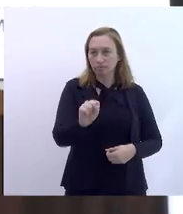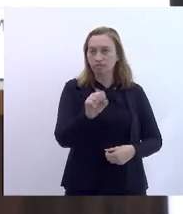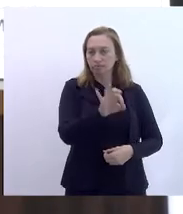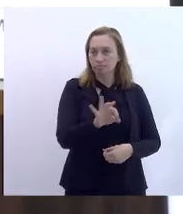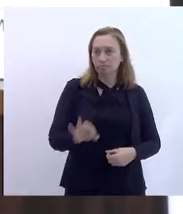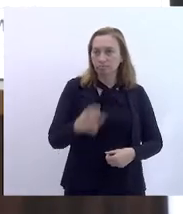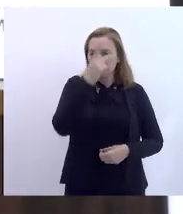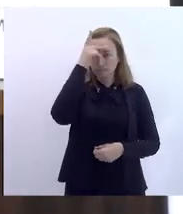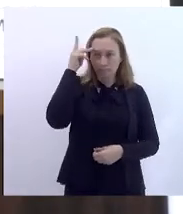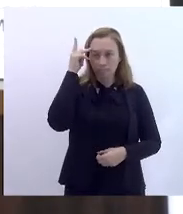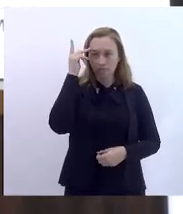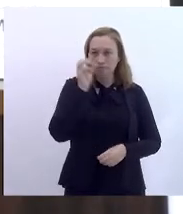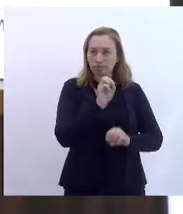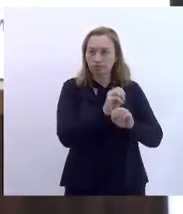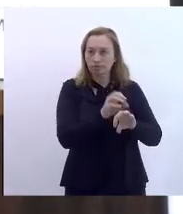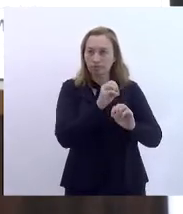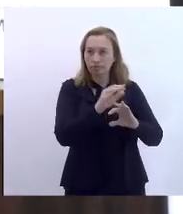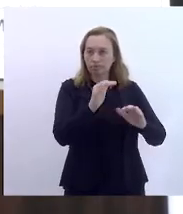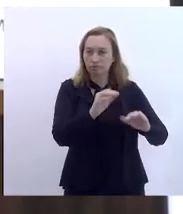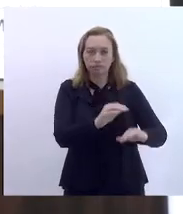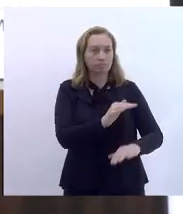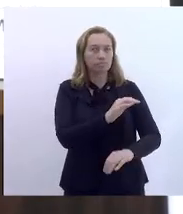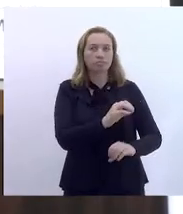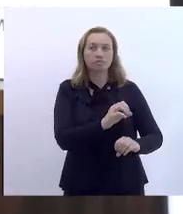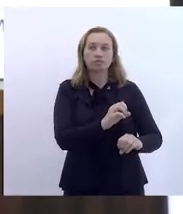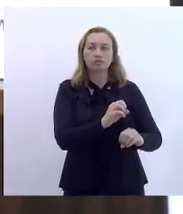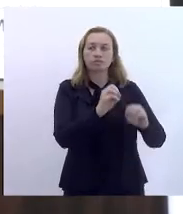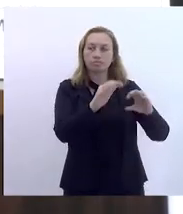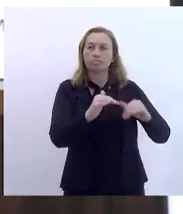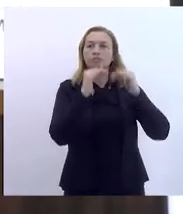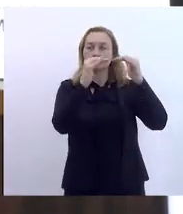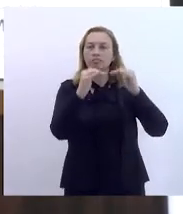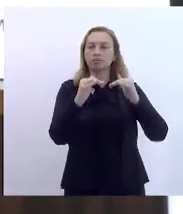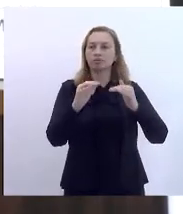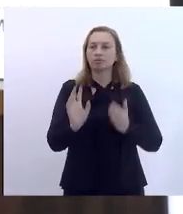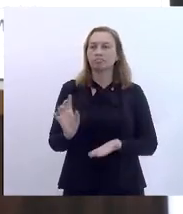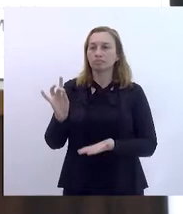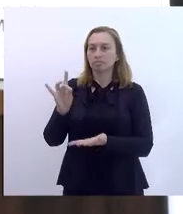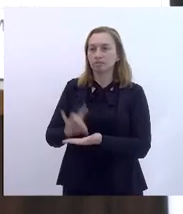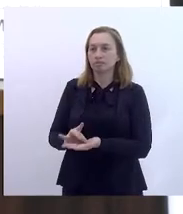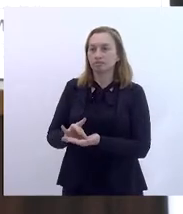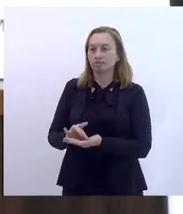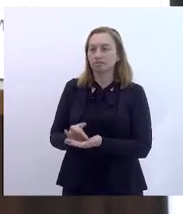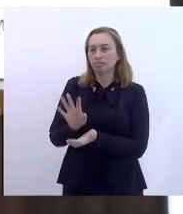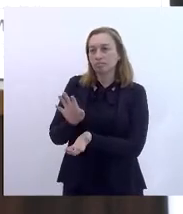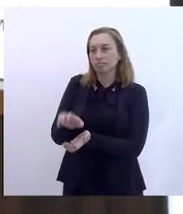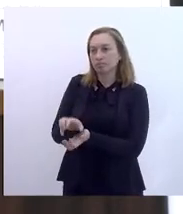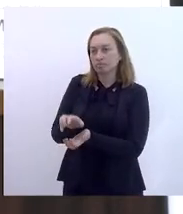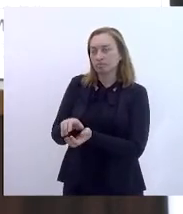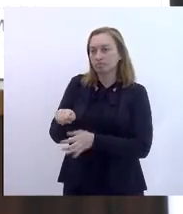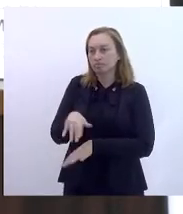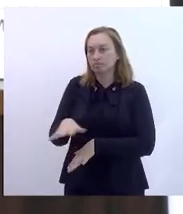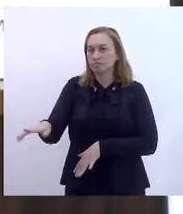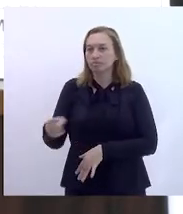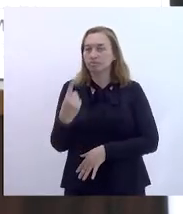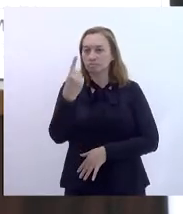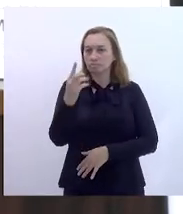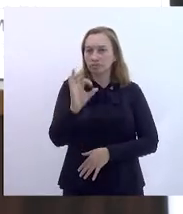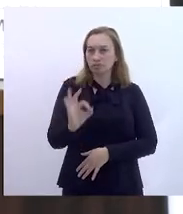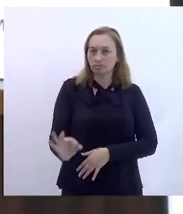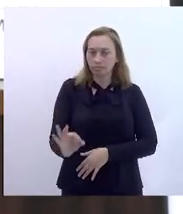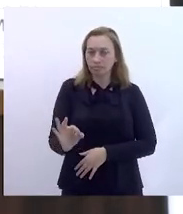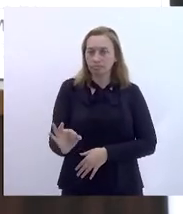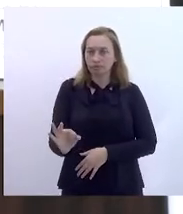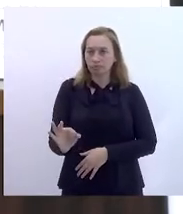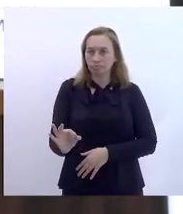pessoas têm ensino superior Oi gente a realidade de um território como jacaré que apenas um por